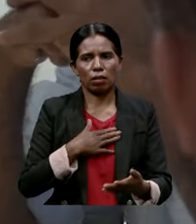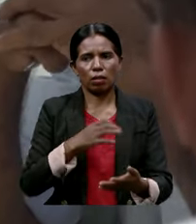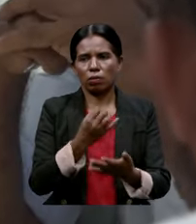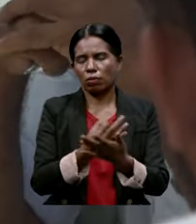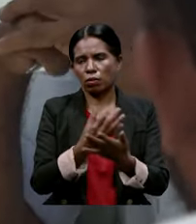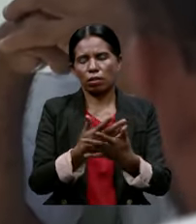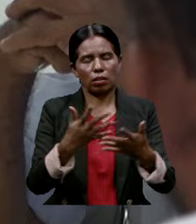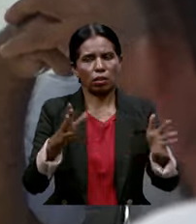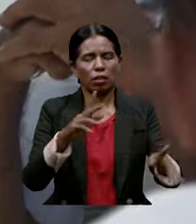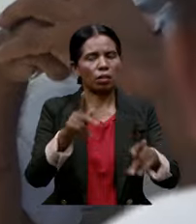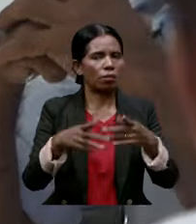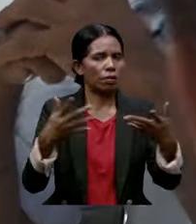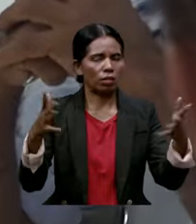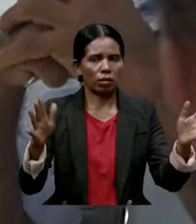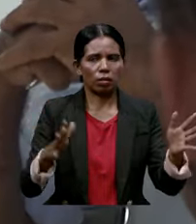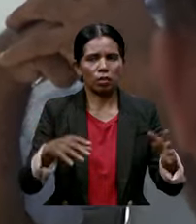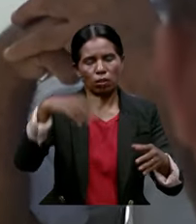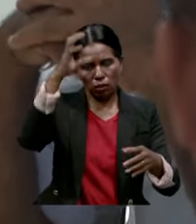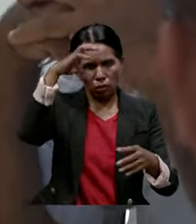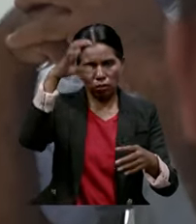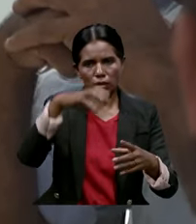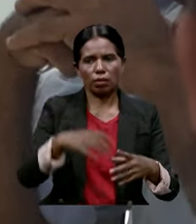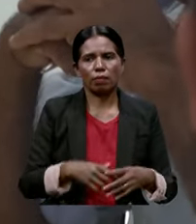laia oh ema laia oh ulan